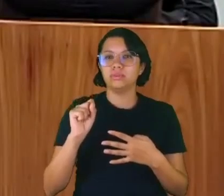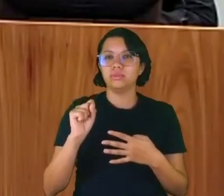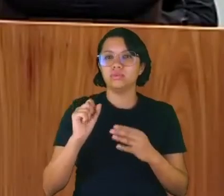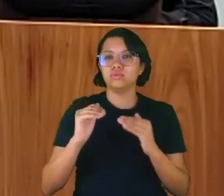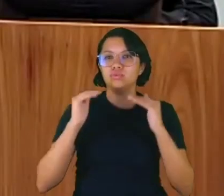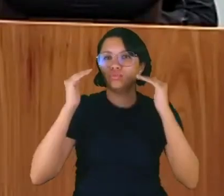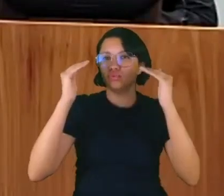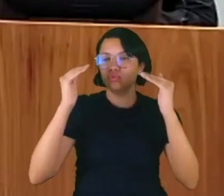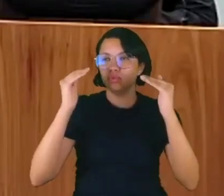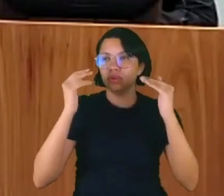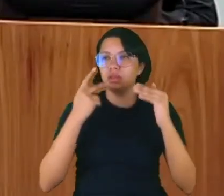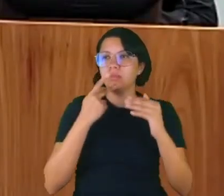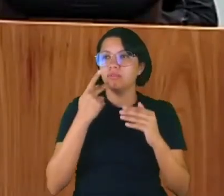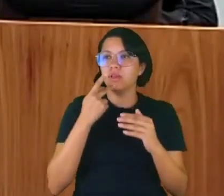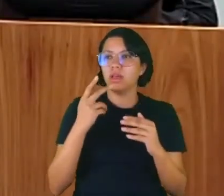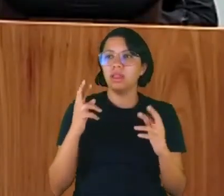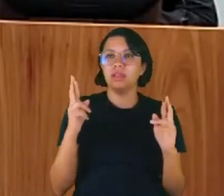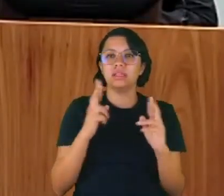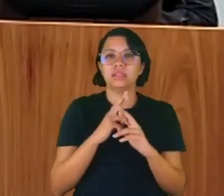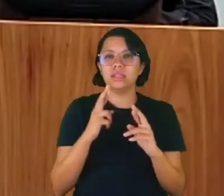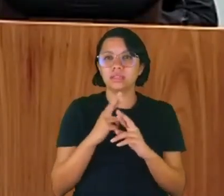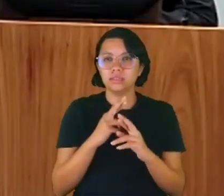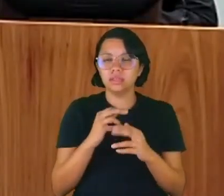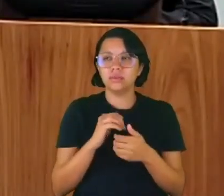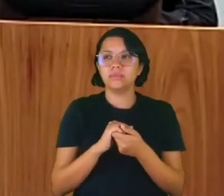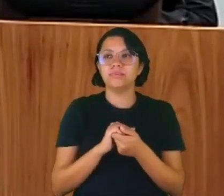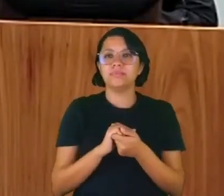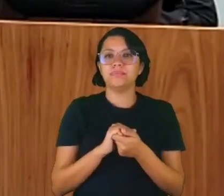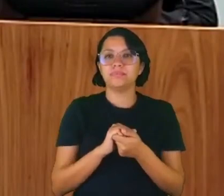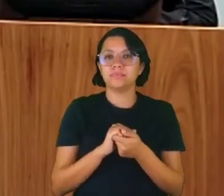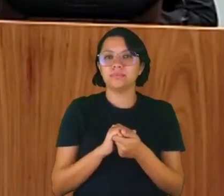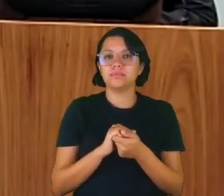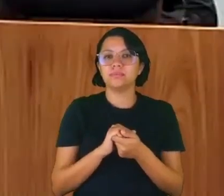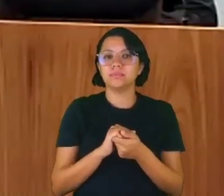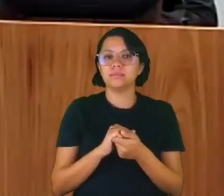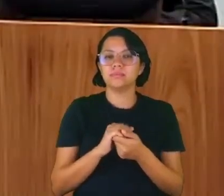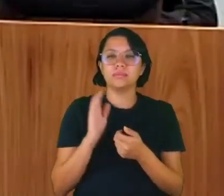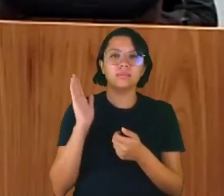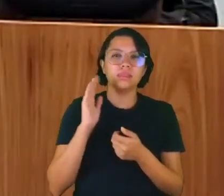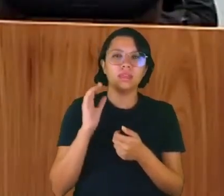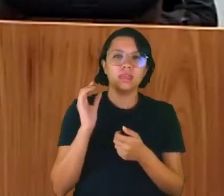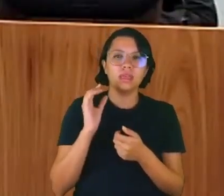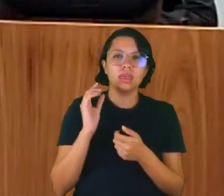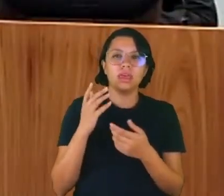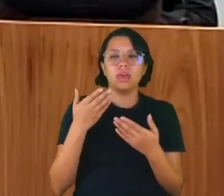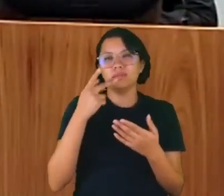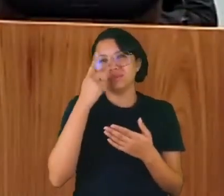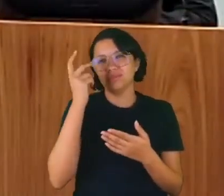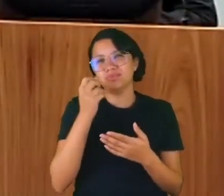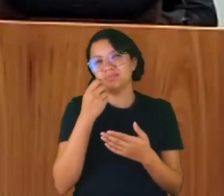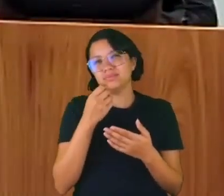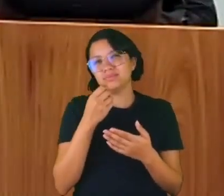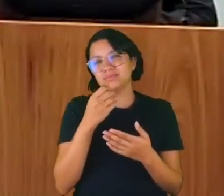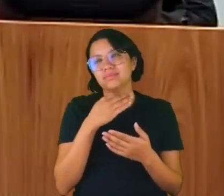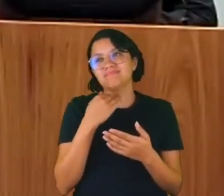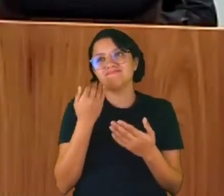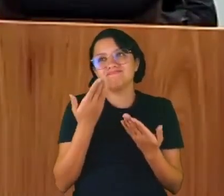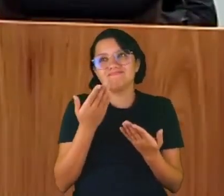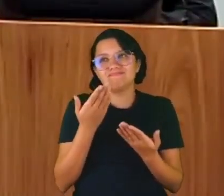ministro Sepúlveda Pertence, de saudosa memória, que recentemente nos deixou, mas